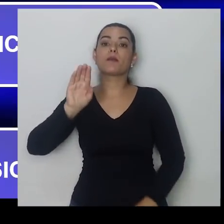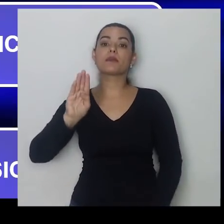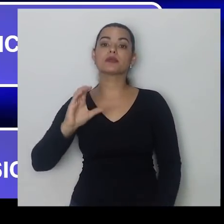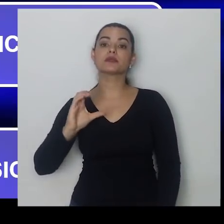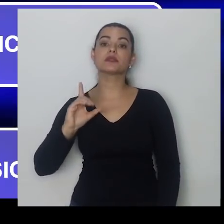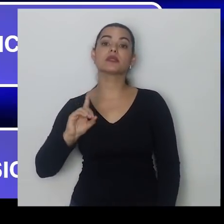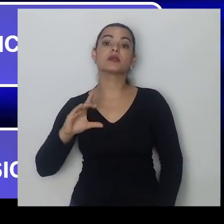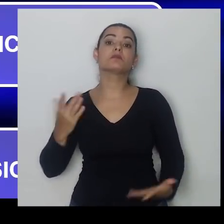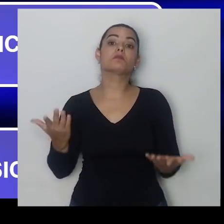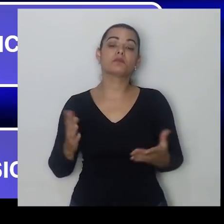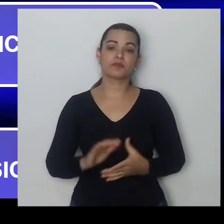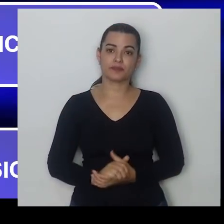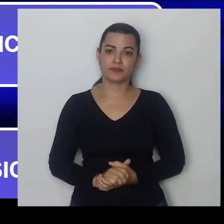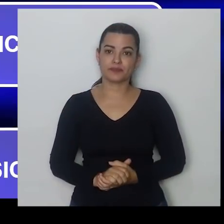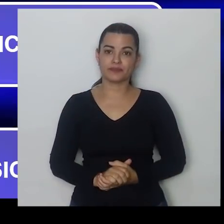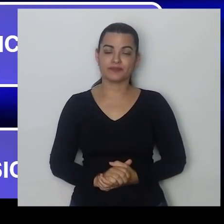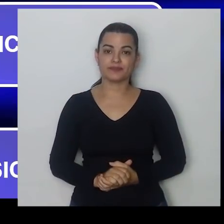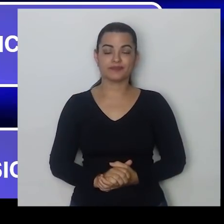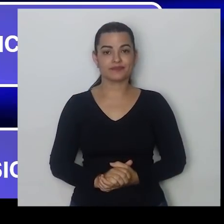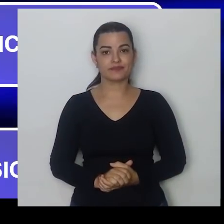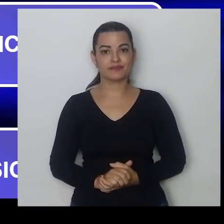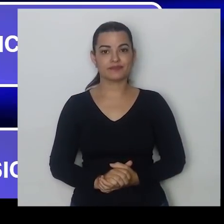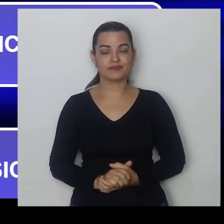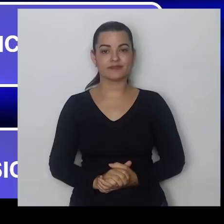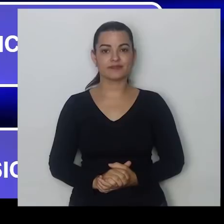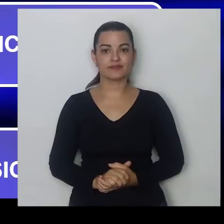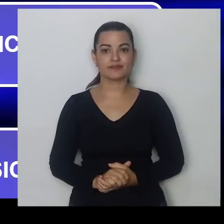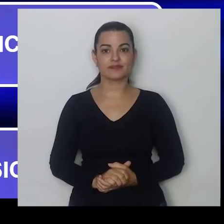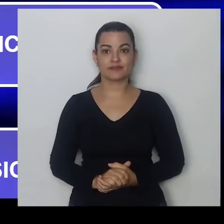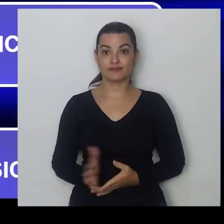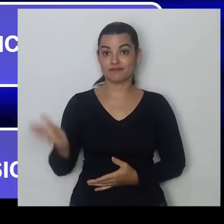Qual vocês escolhem? A, B, C ou D?